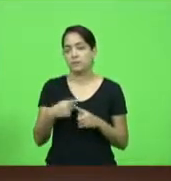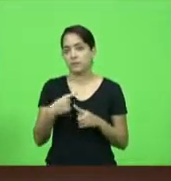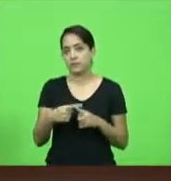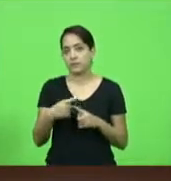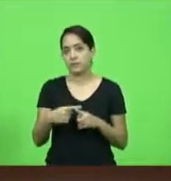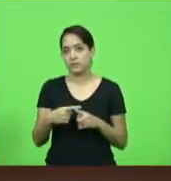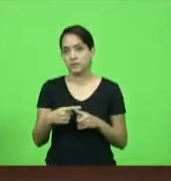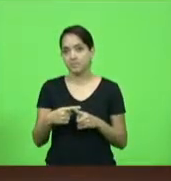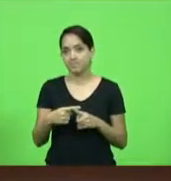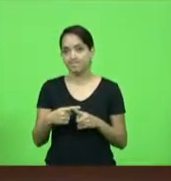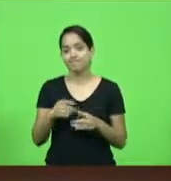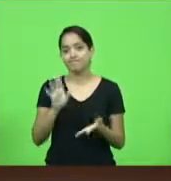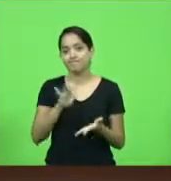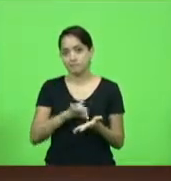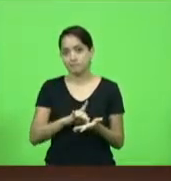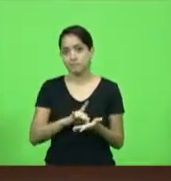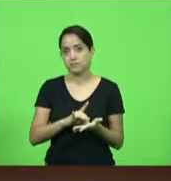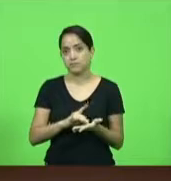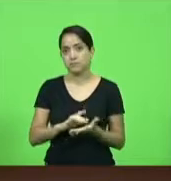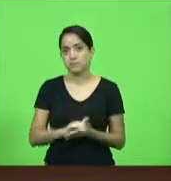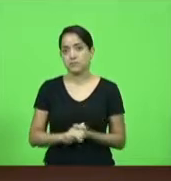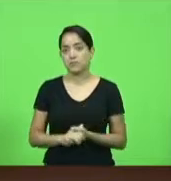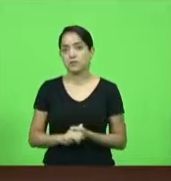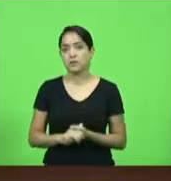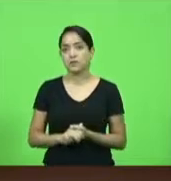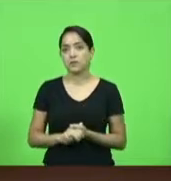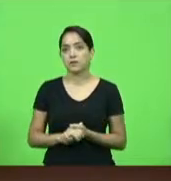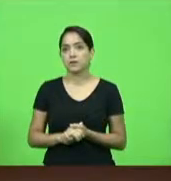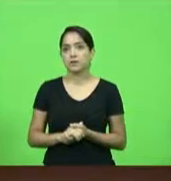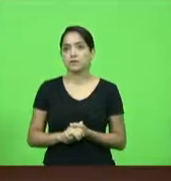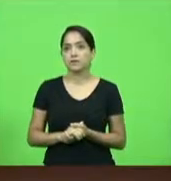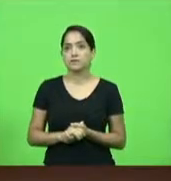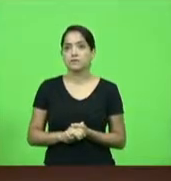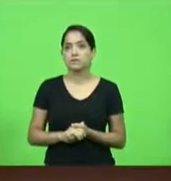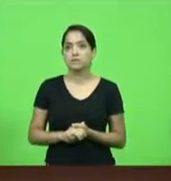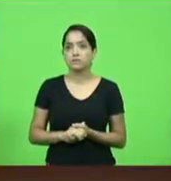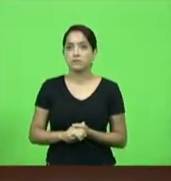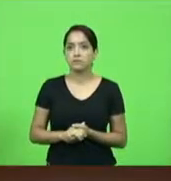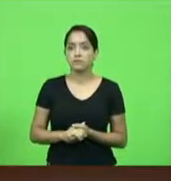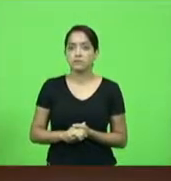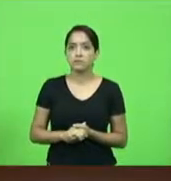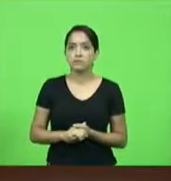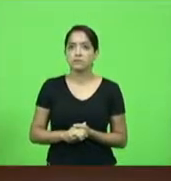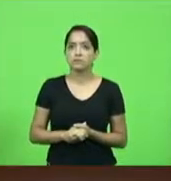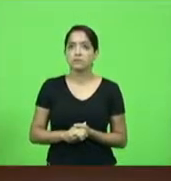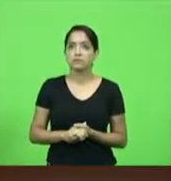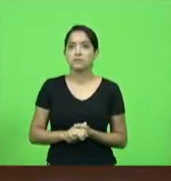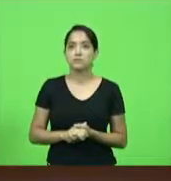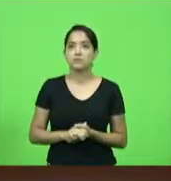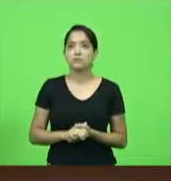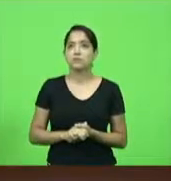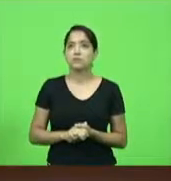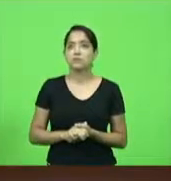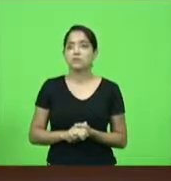é uma realidade. Eu fiquei, como tantos outros deputados aqui,